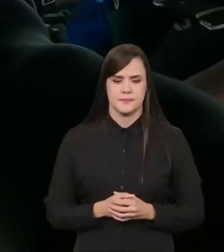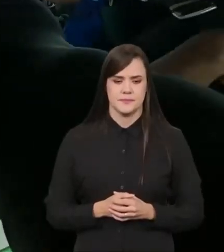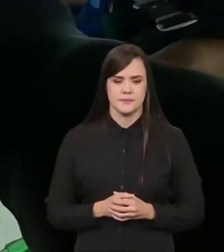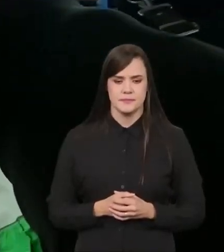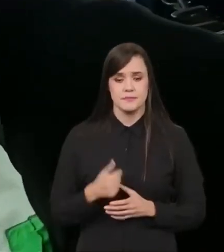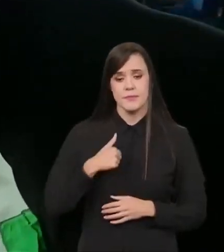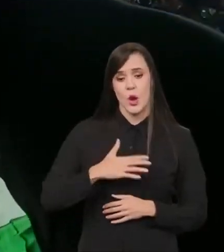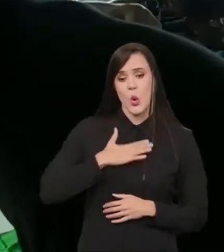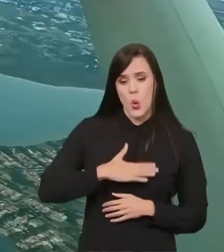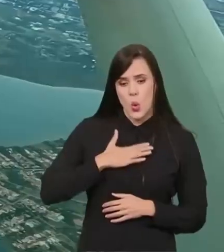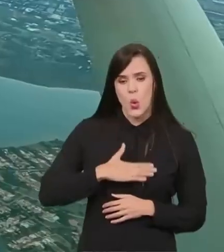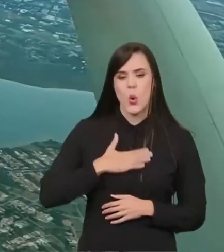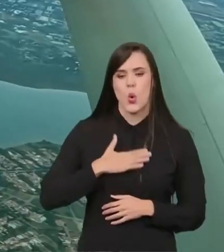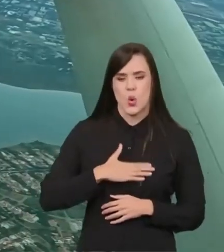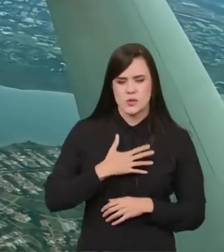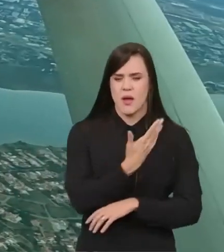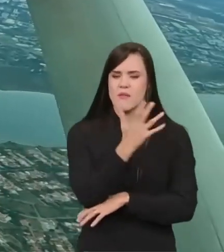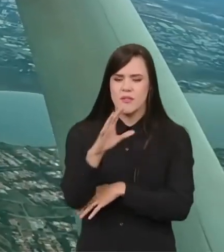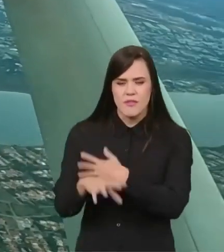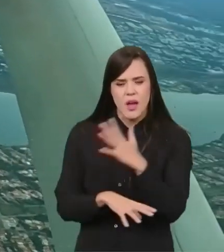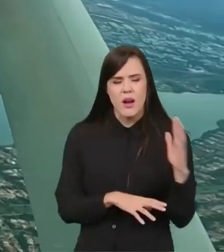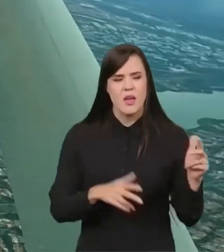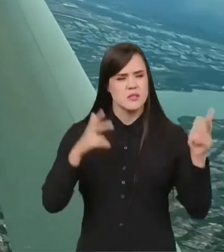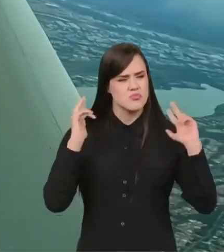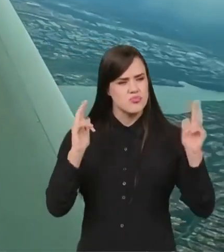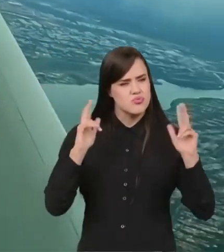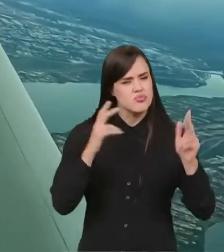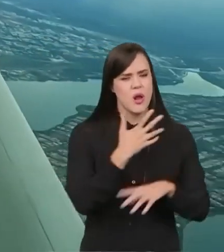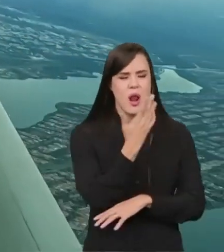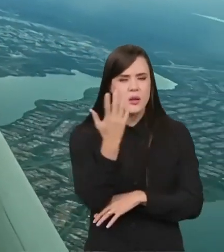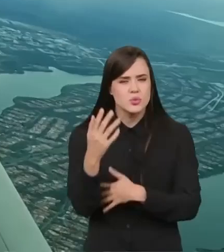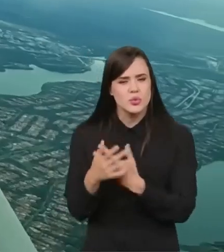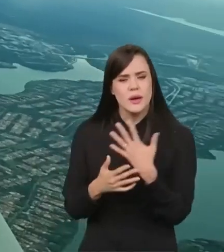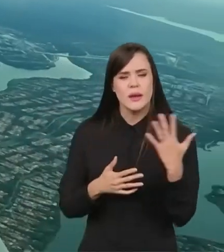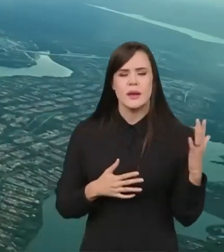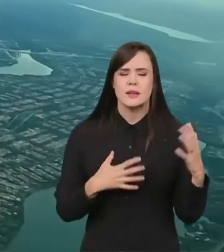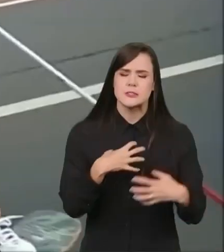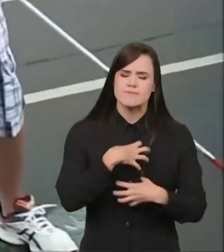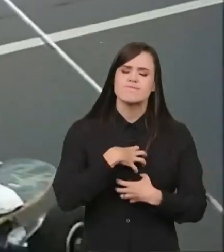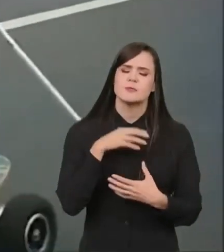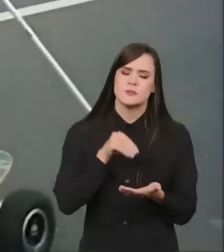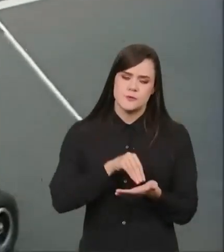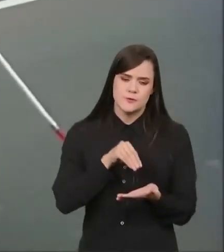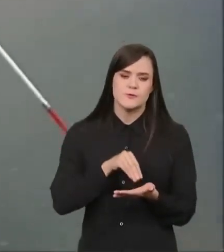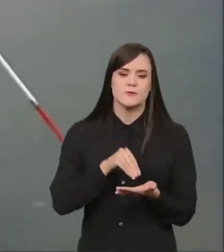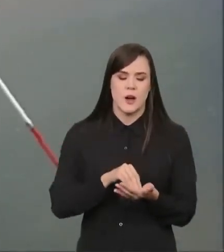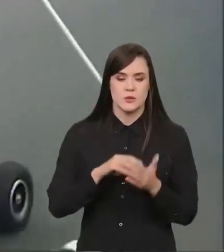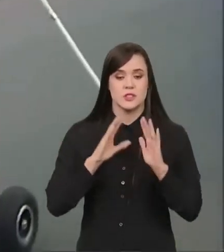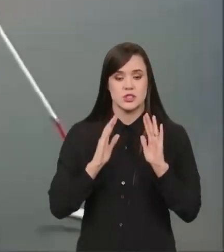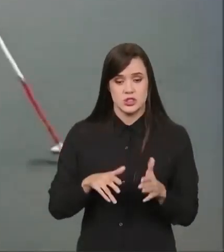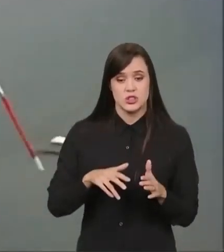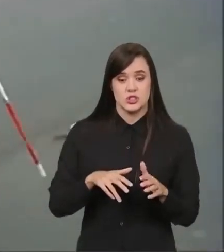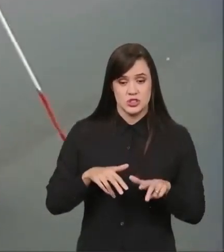Eu gostava muito de ir para o meio do mato, curtir a natureza, né? Isso é uma coisa que eu sinto muita falta. Já andei, inclusive,